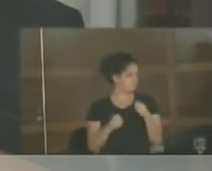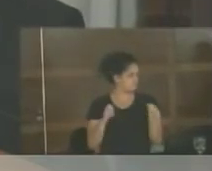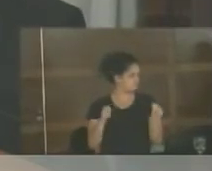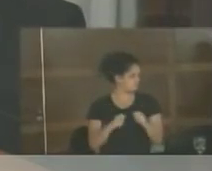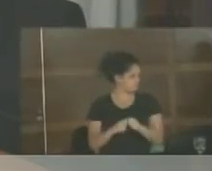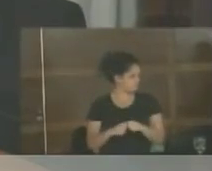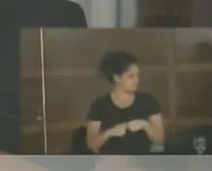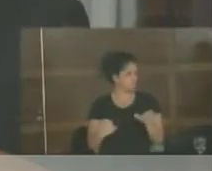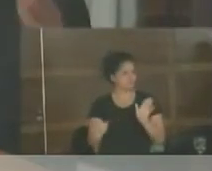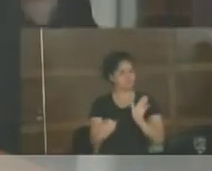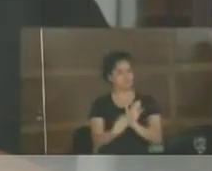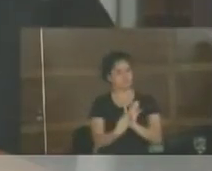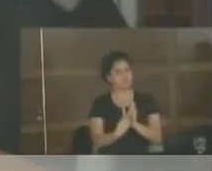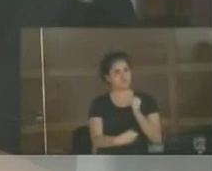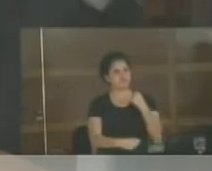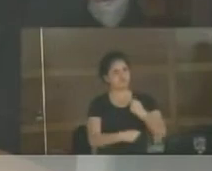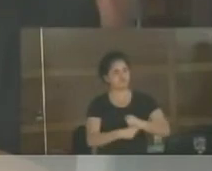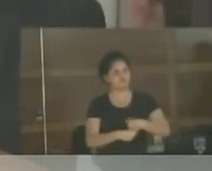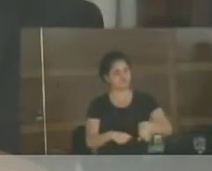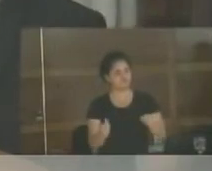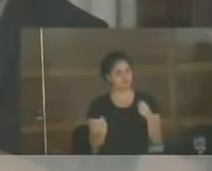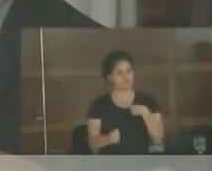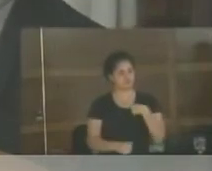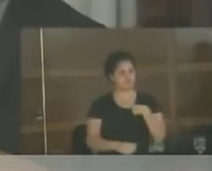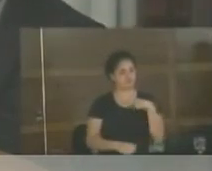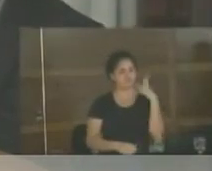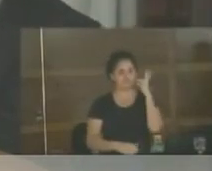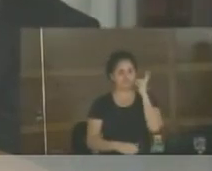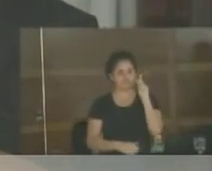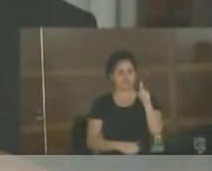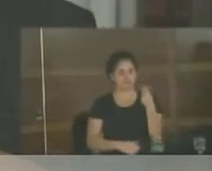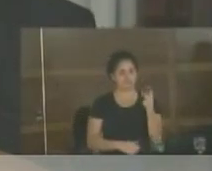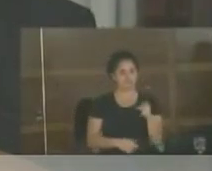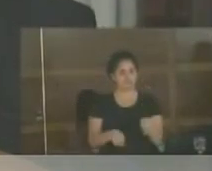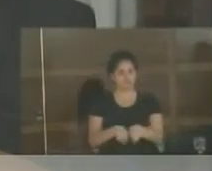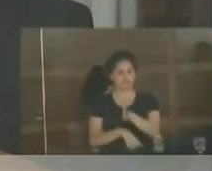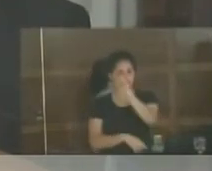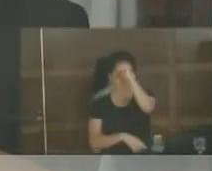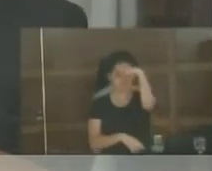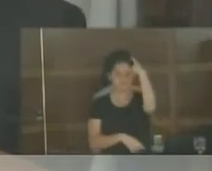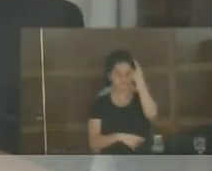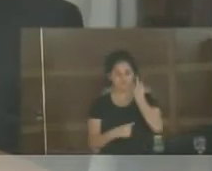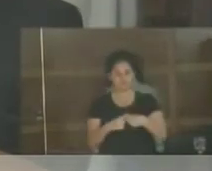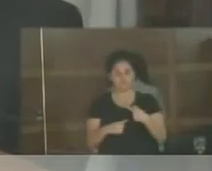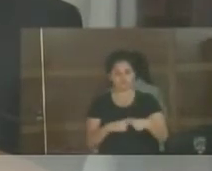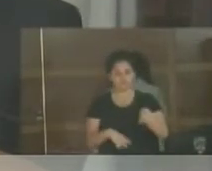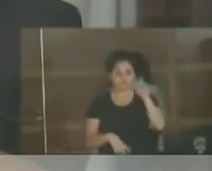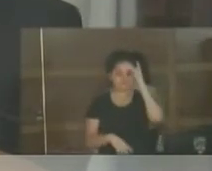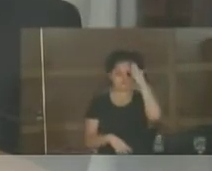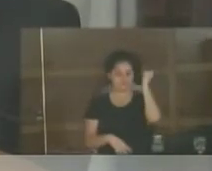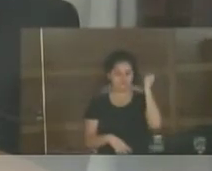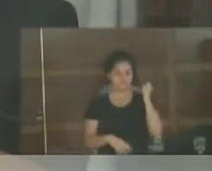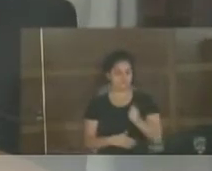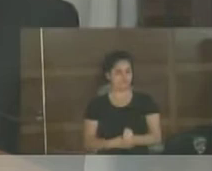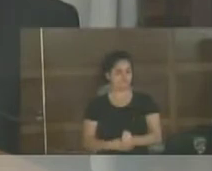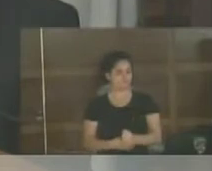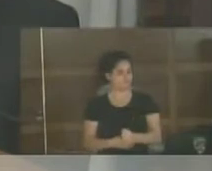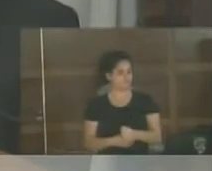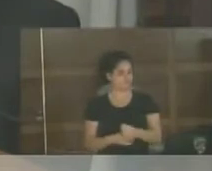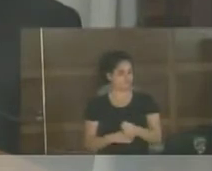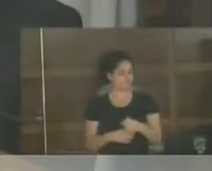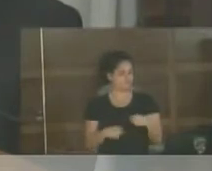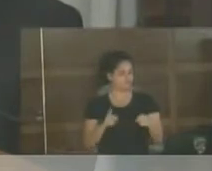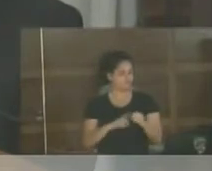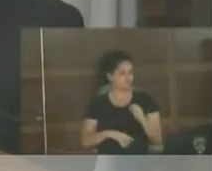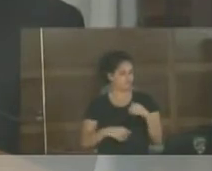a indicação da obra em parceria, eu, o vereador Elinho, e em parceria com o Fernando, que a gente sabe que o município vai ganhar com aquilo ali. Então, só para